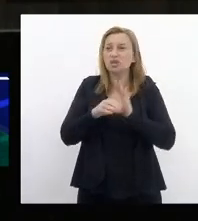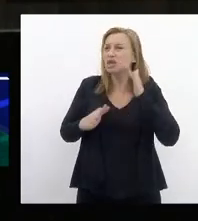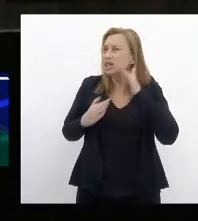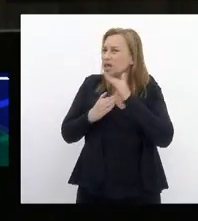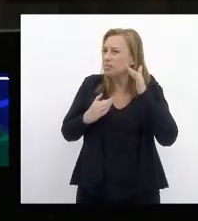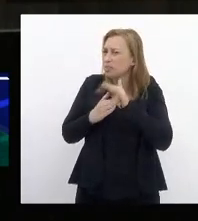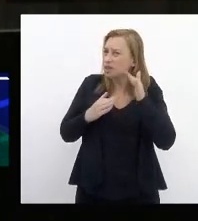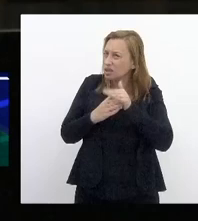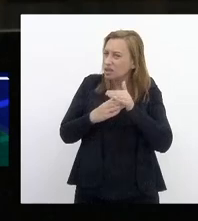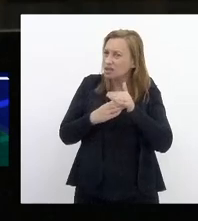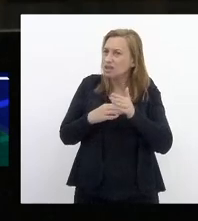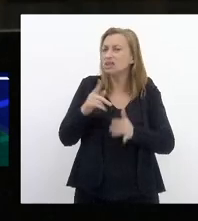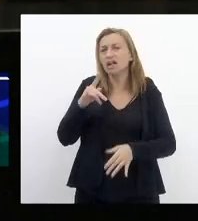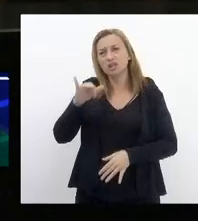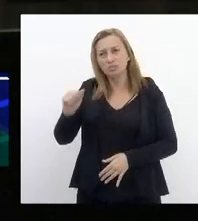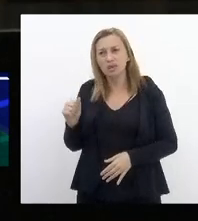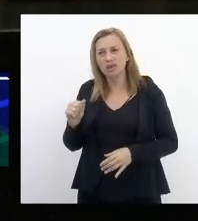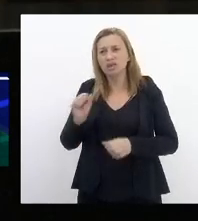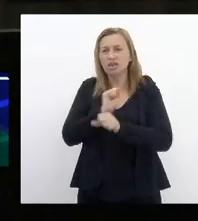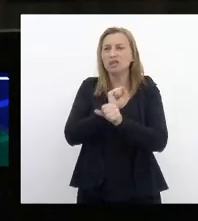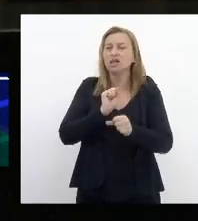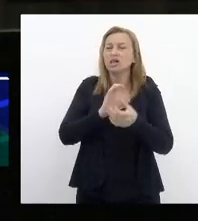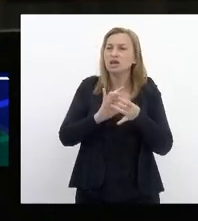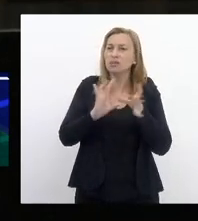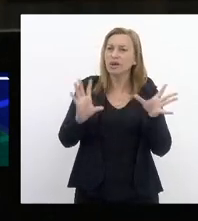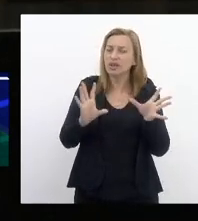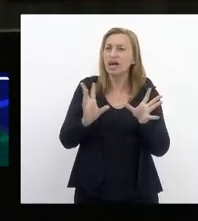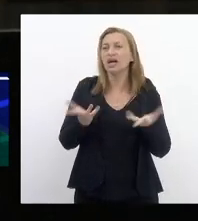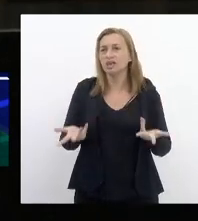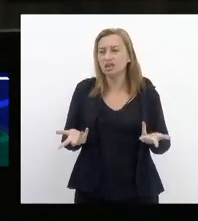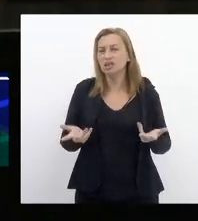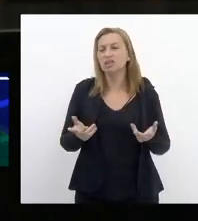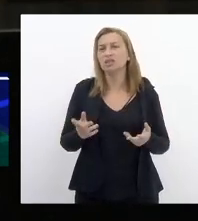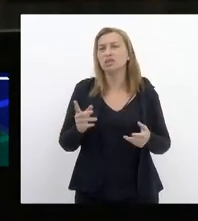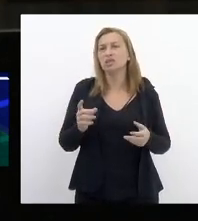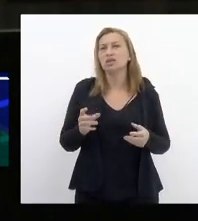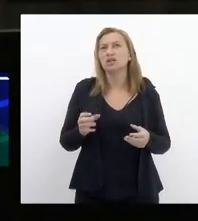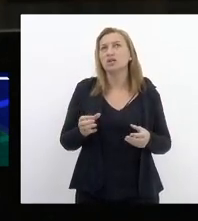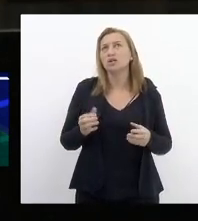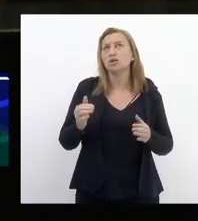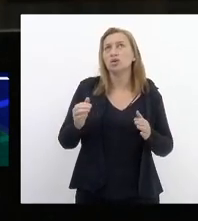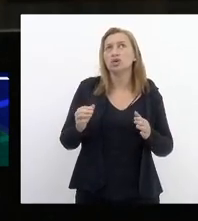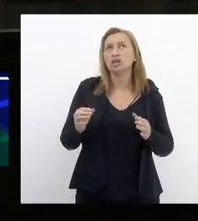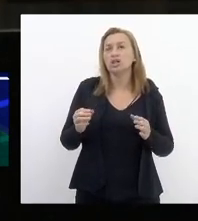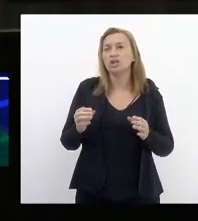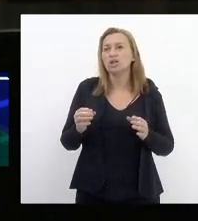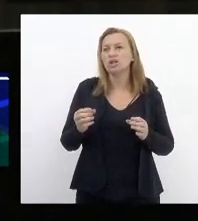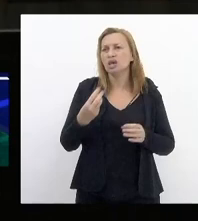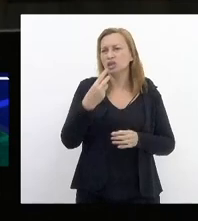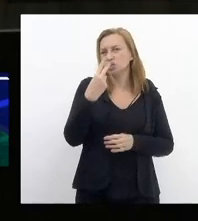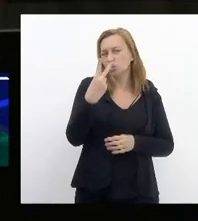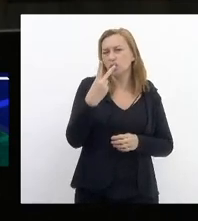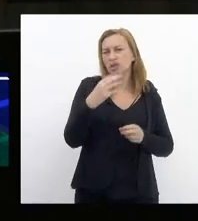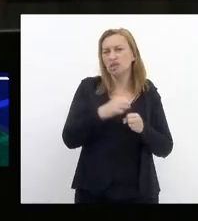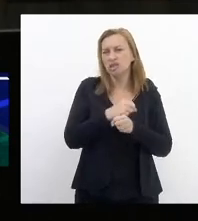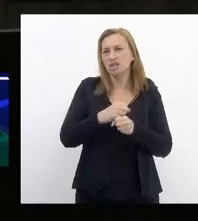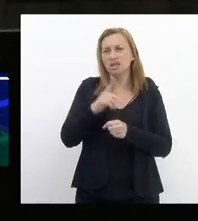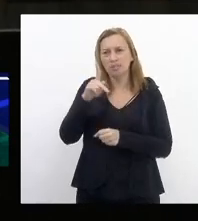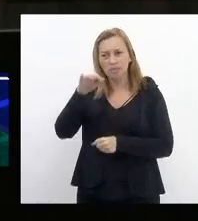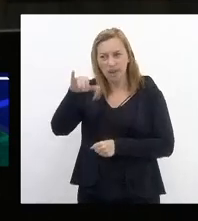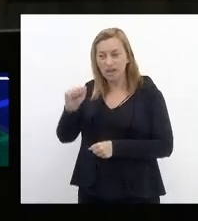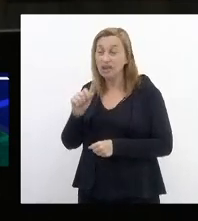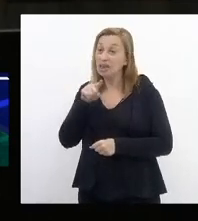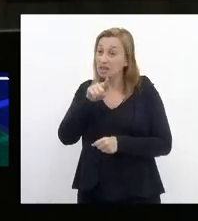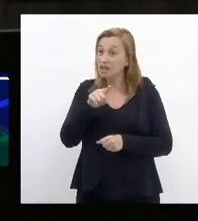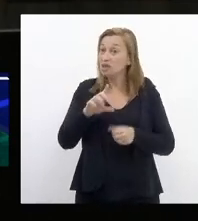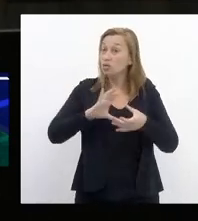as penas restritivas de liberdade aos crimes cuja pena seja superior a 2 anos. E é nesse